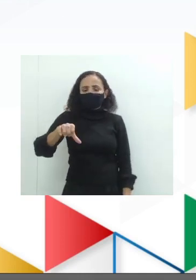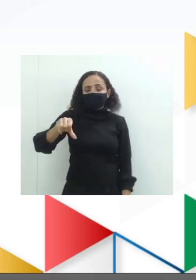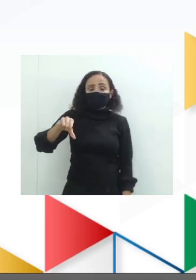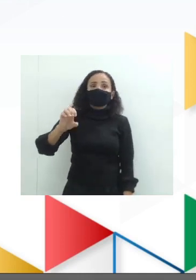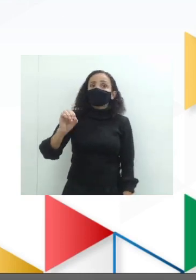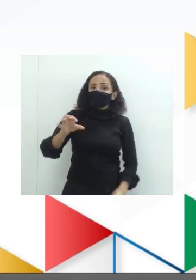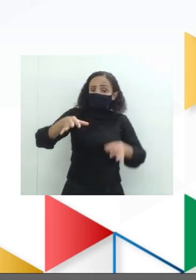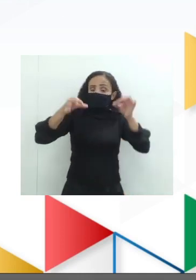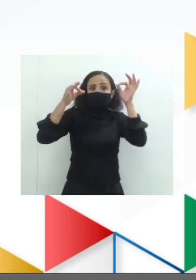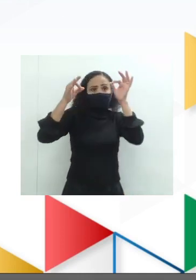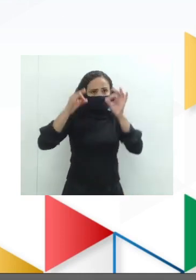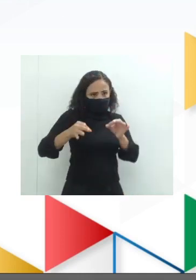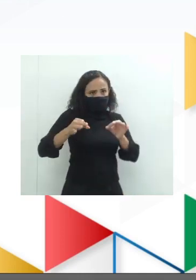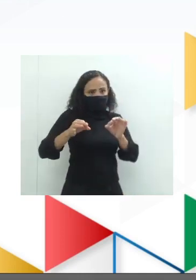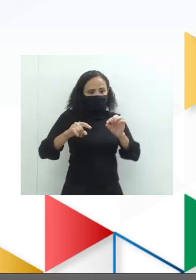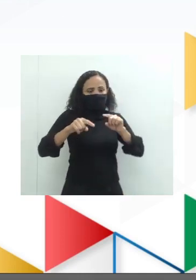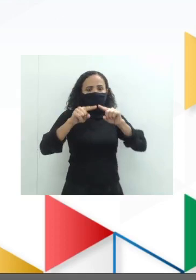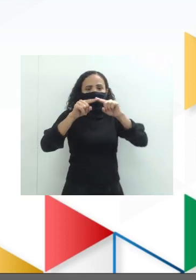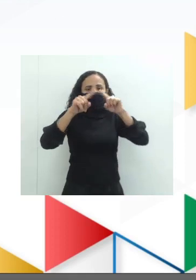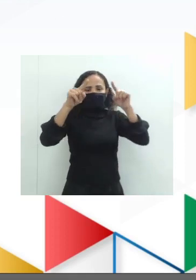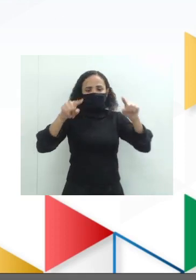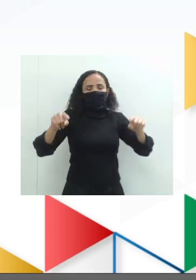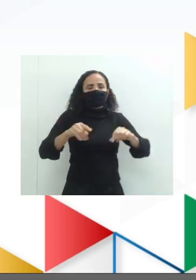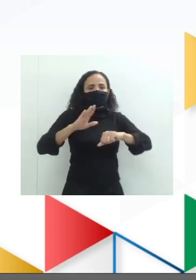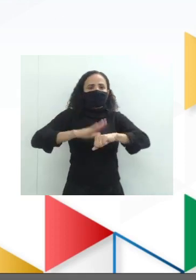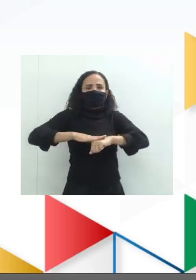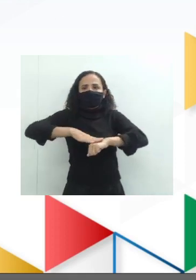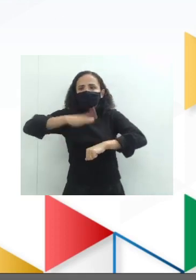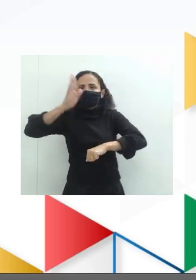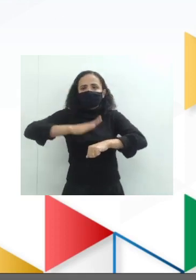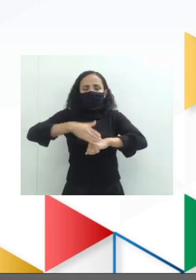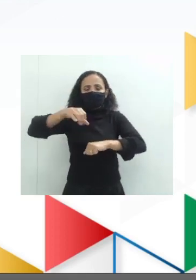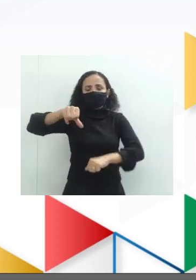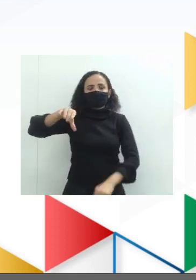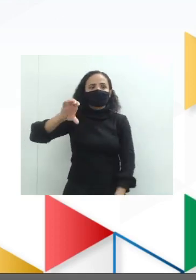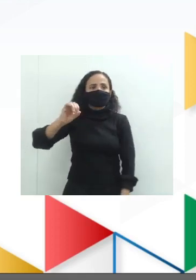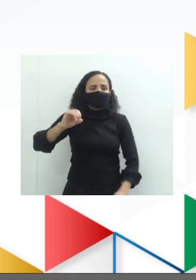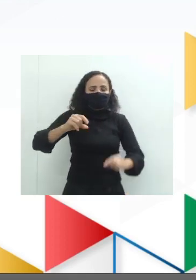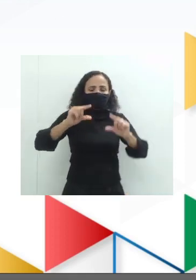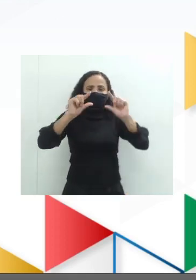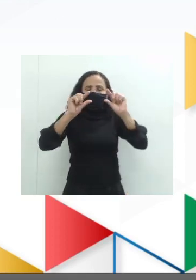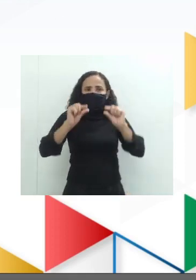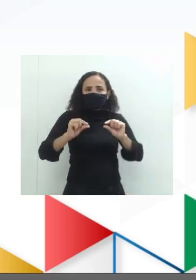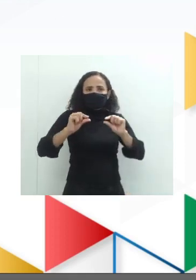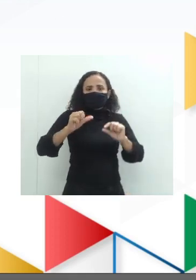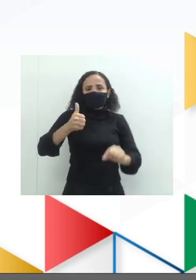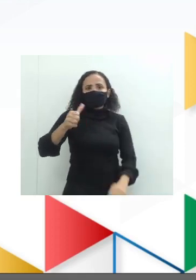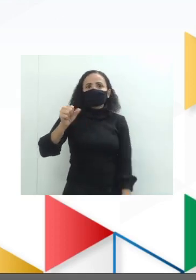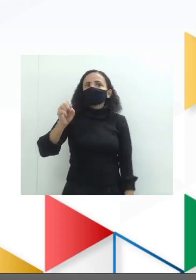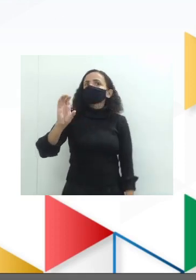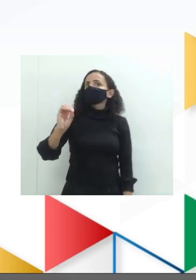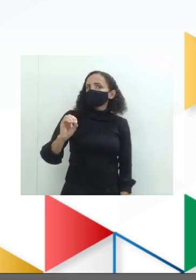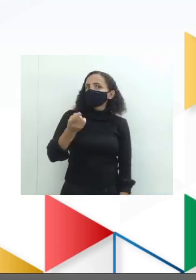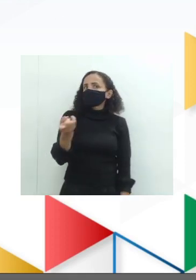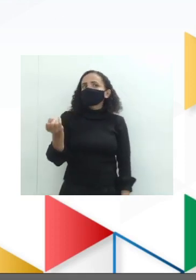90 exatamente, ele é triângulo retângulo. Ele é mais que 90 e menor que 180. E aí ele tem que ser bem menor